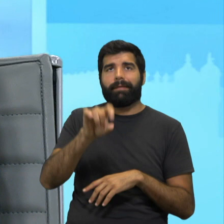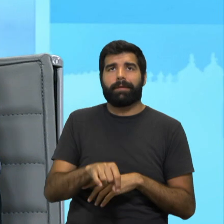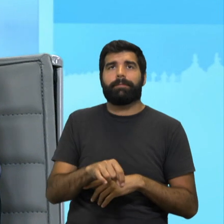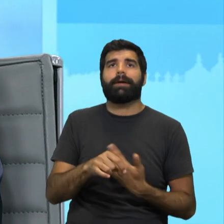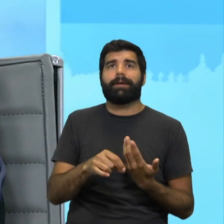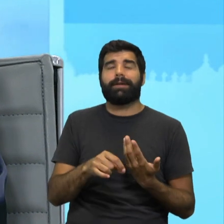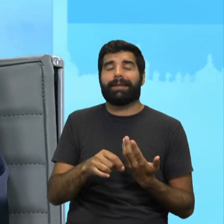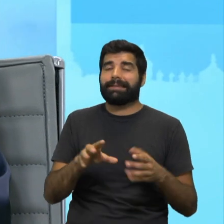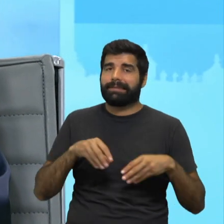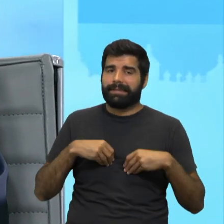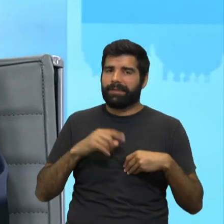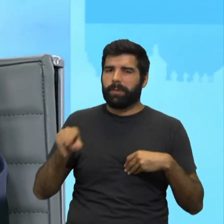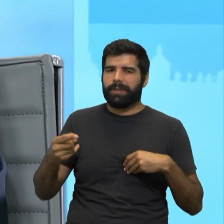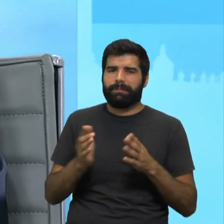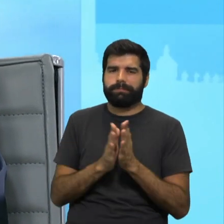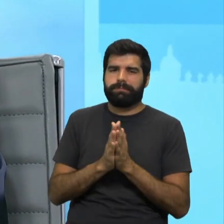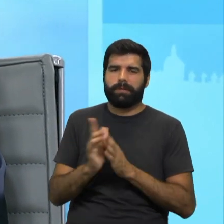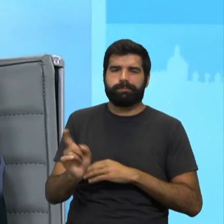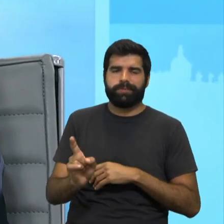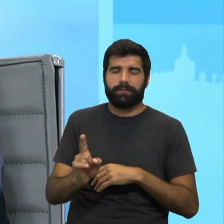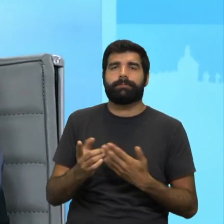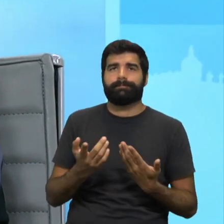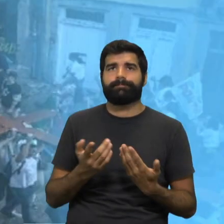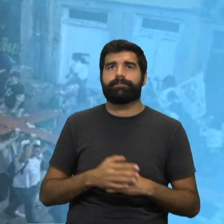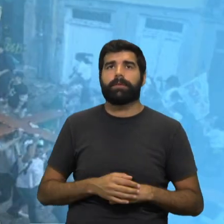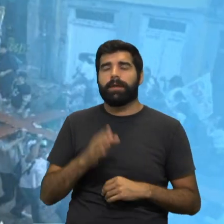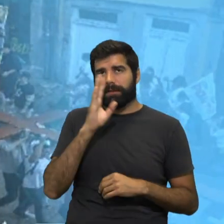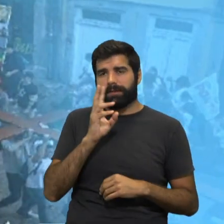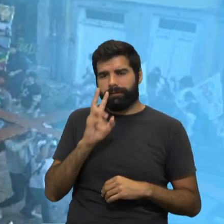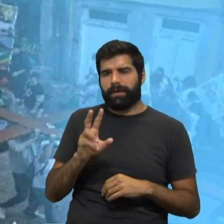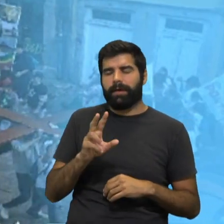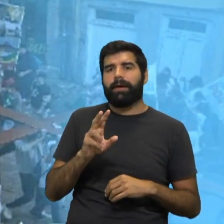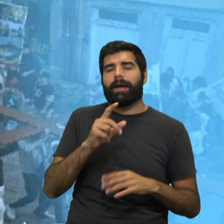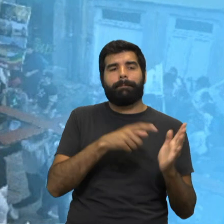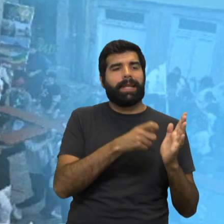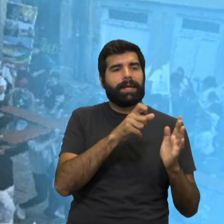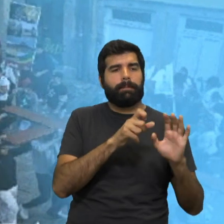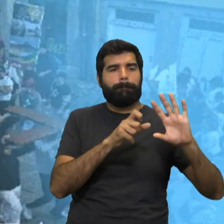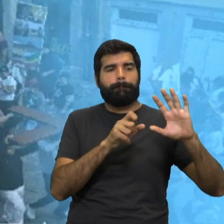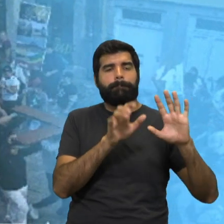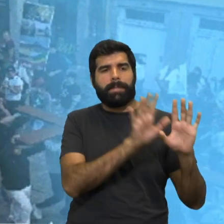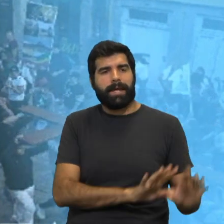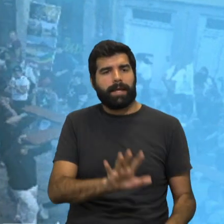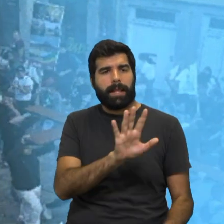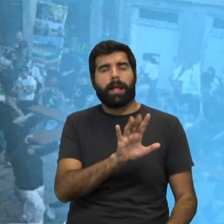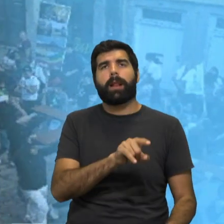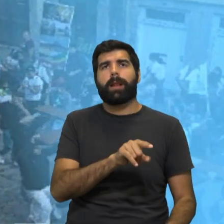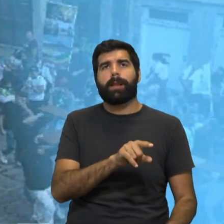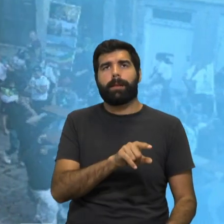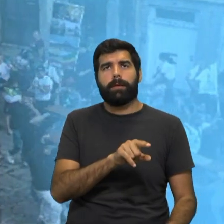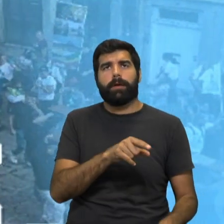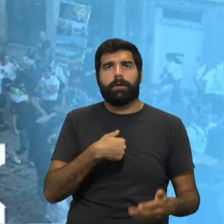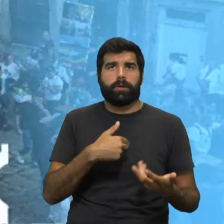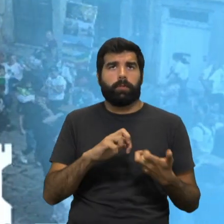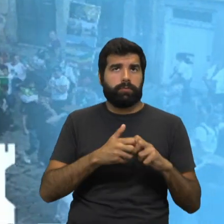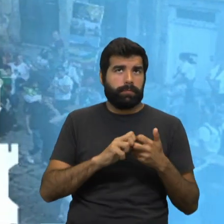é tolerada pelos outros, não é? As religiões não são toleradas. Se quisermos olhar para o continente americano, há um país onde, de facto, o problema da liberdade religiosa